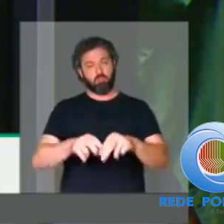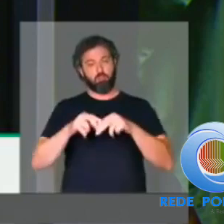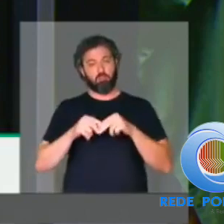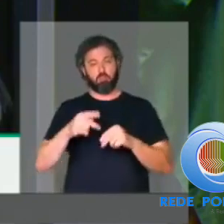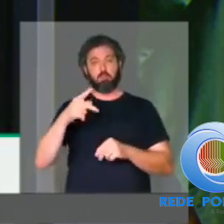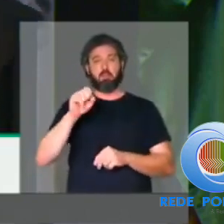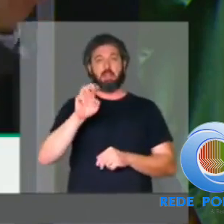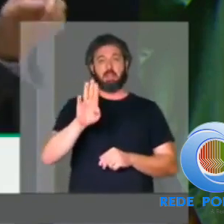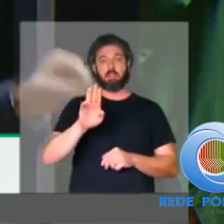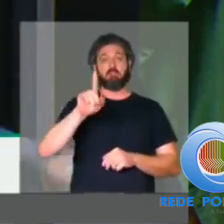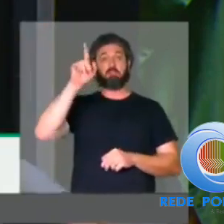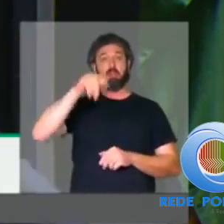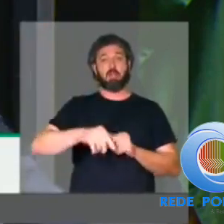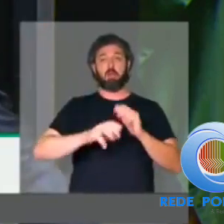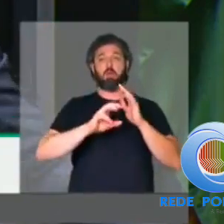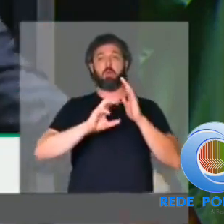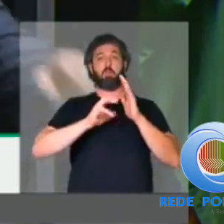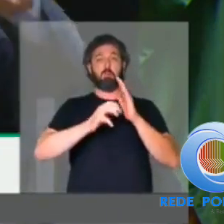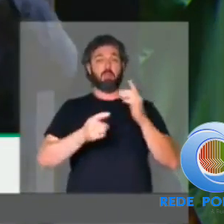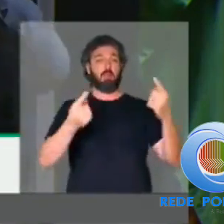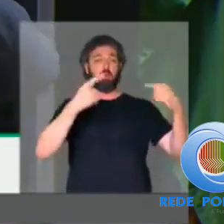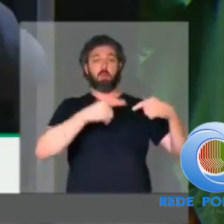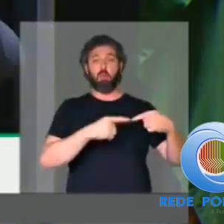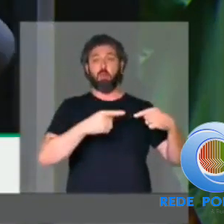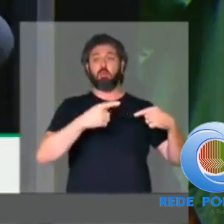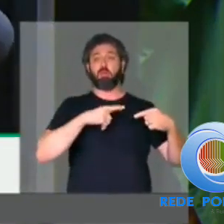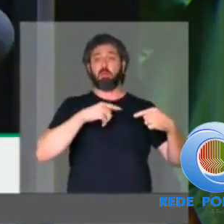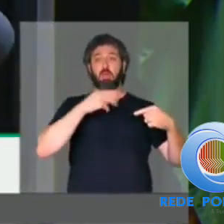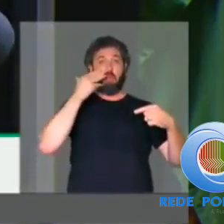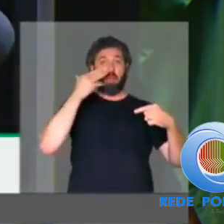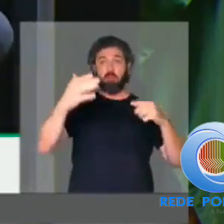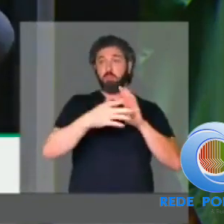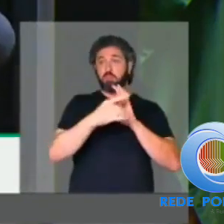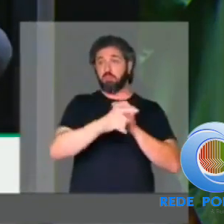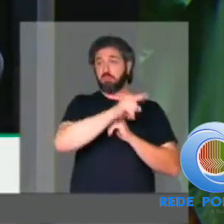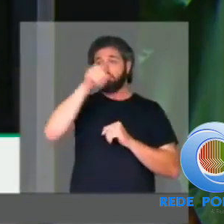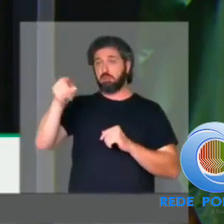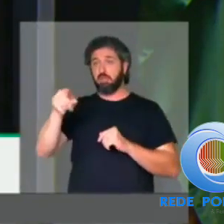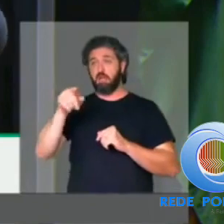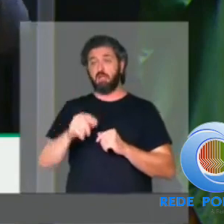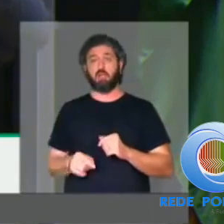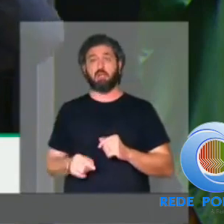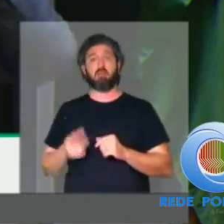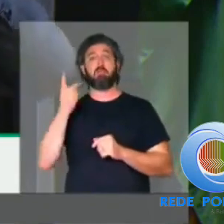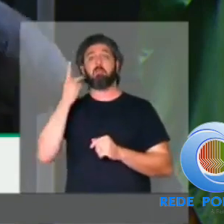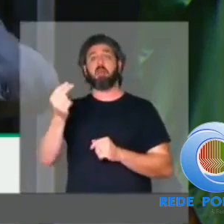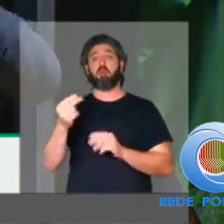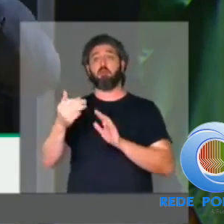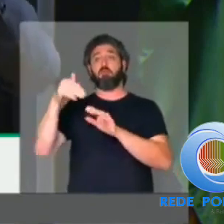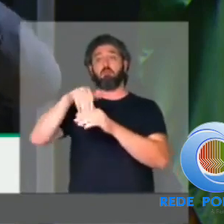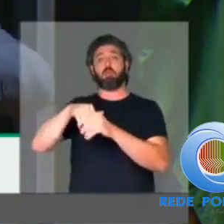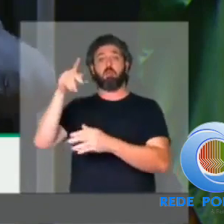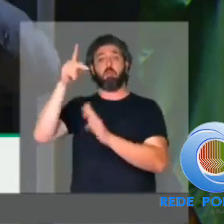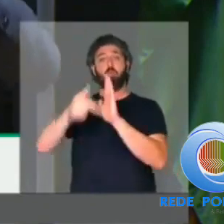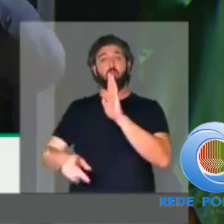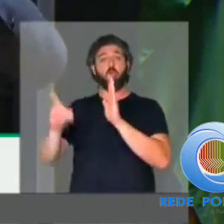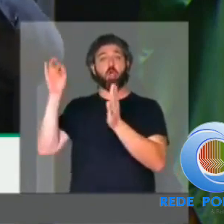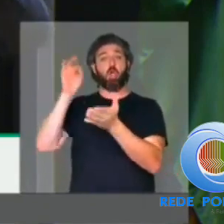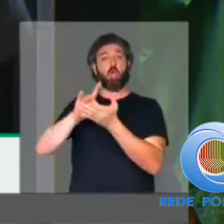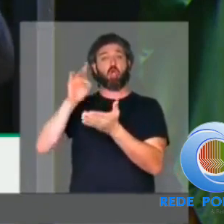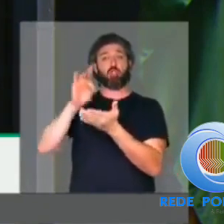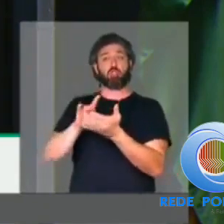razão é que o PSB, um dos partidos da oposição, apresentou um destaque que é para votar o projeto